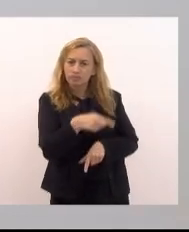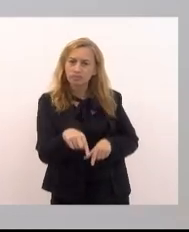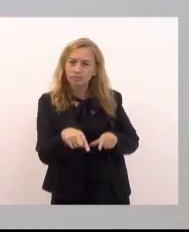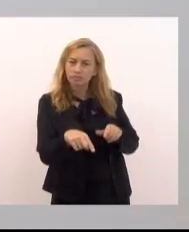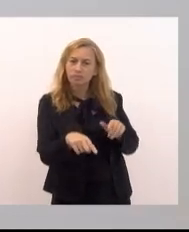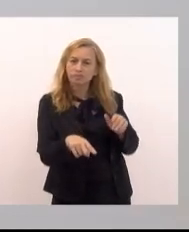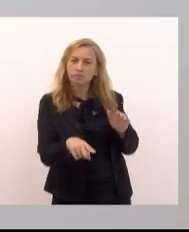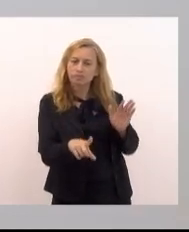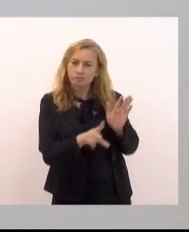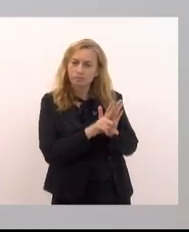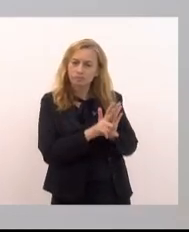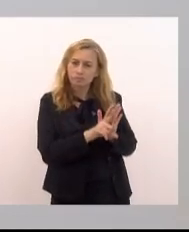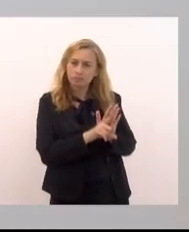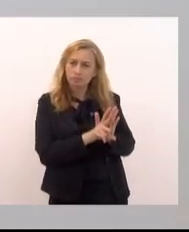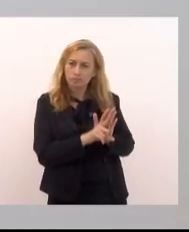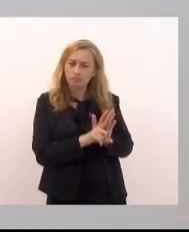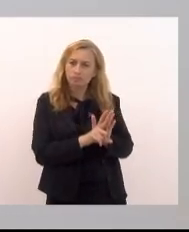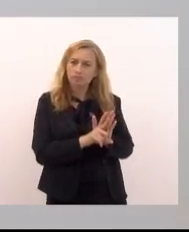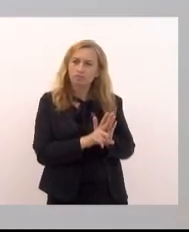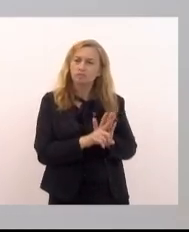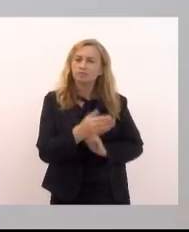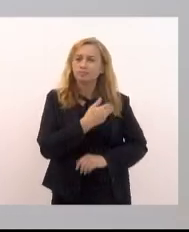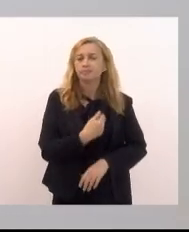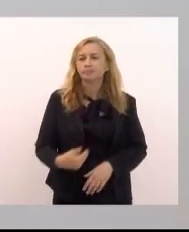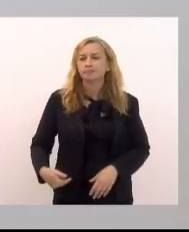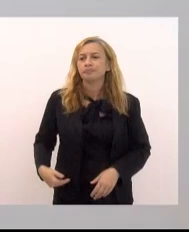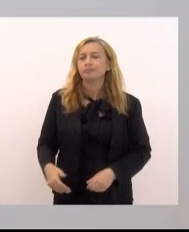aí posto pelo governador